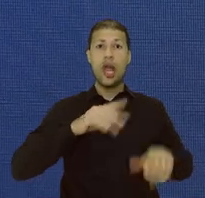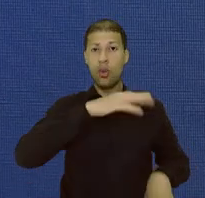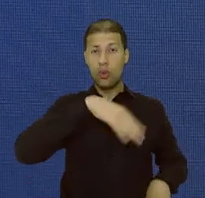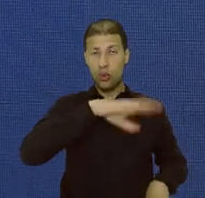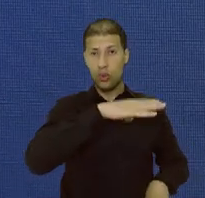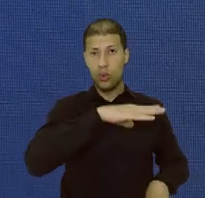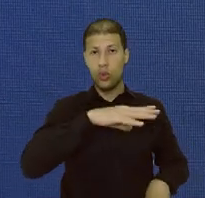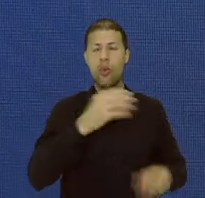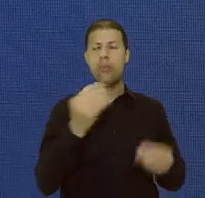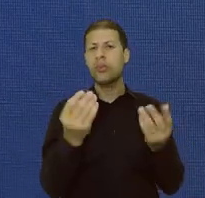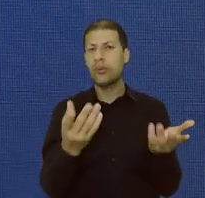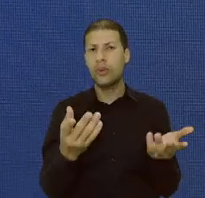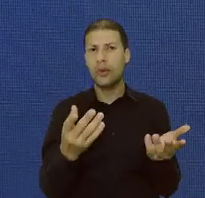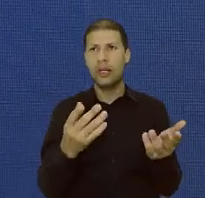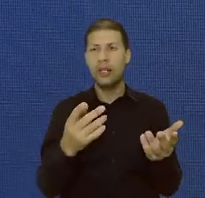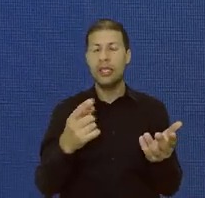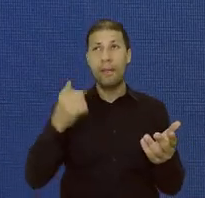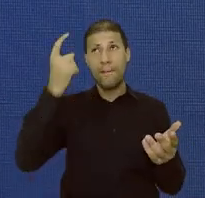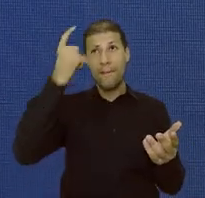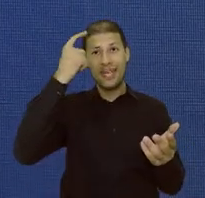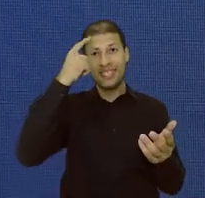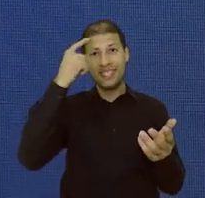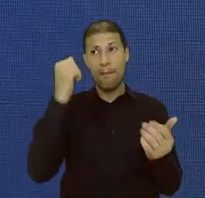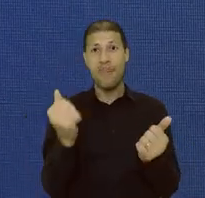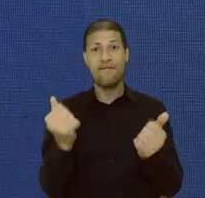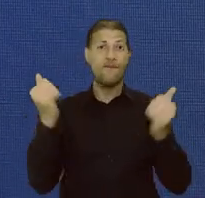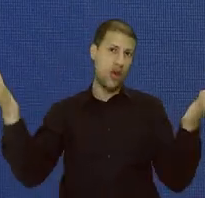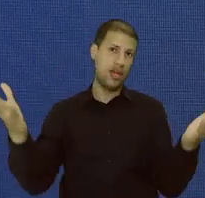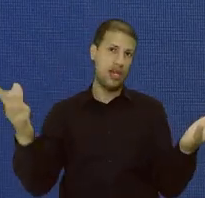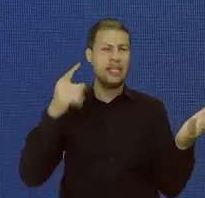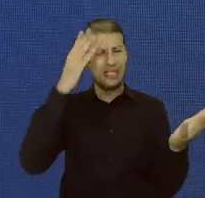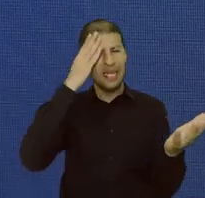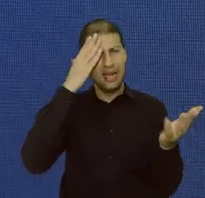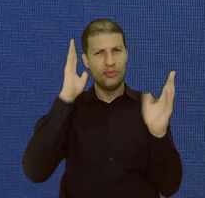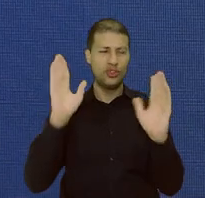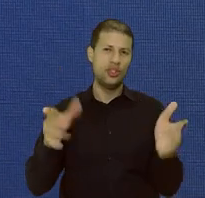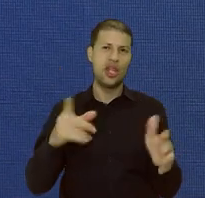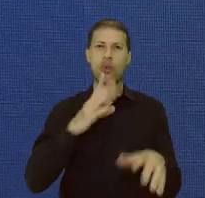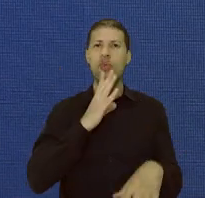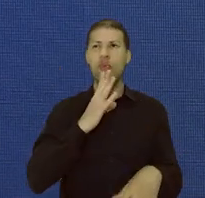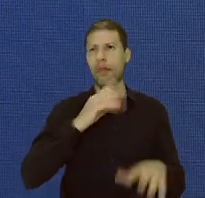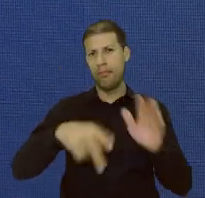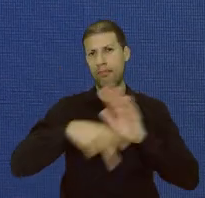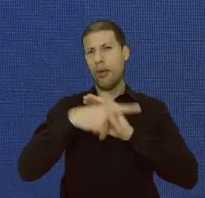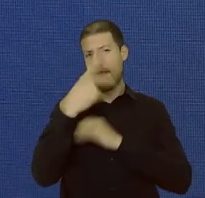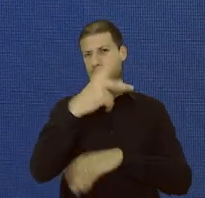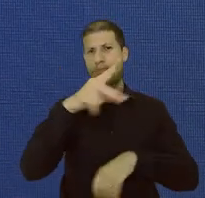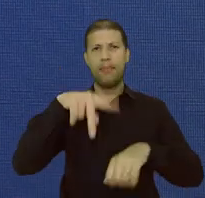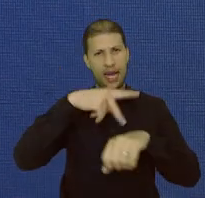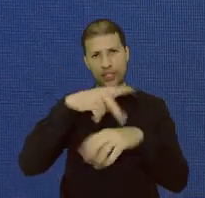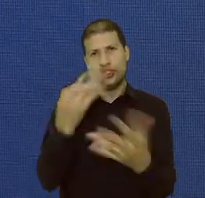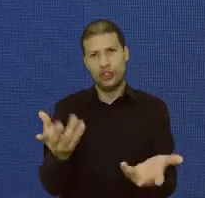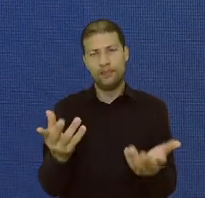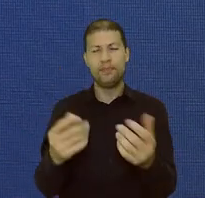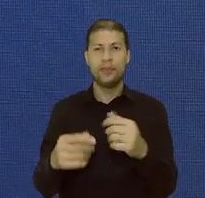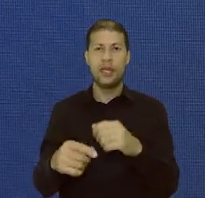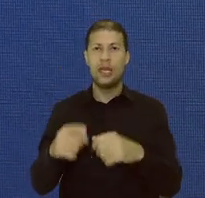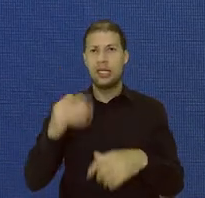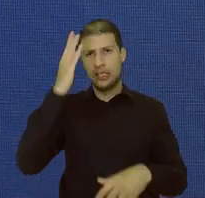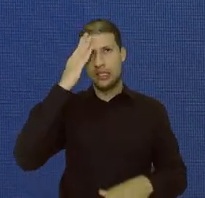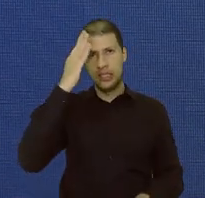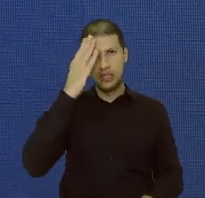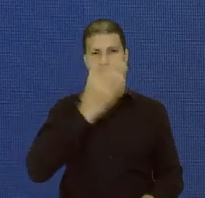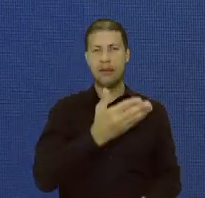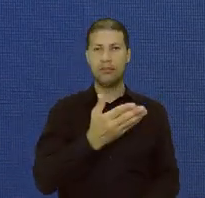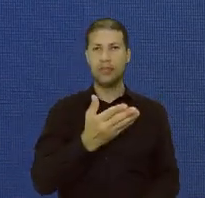em para fora do mercado deles eles já sabem disso porque eles conhecem o próprio país né então eles sabem que tem que